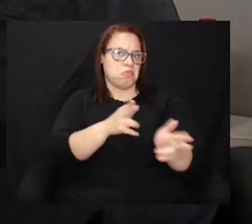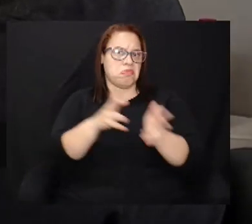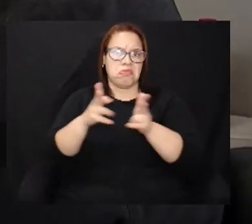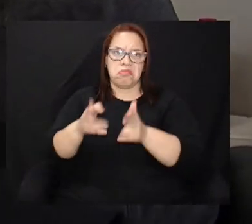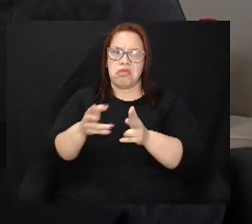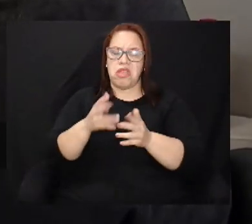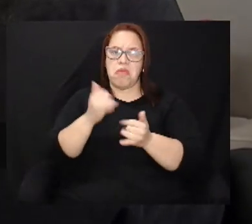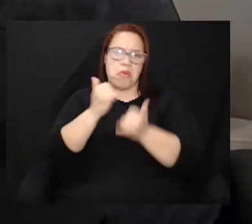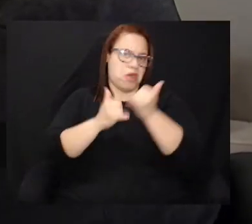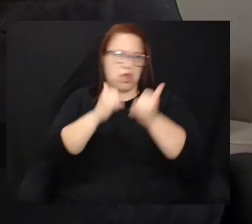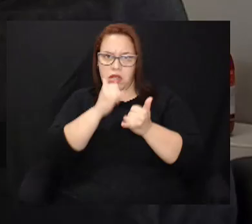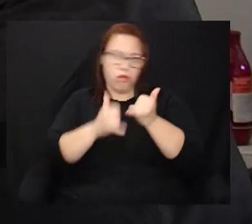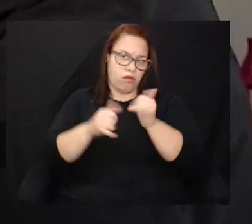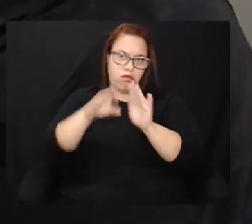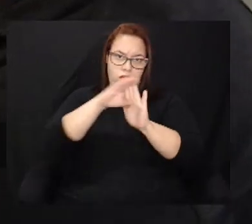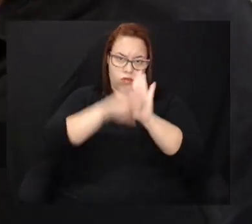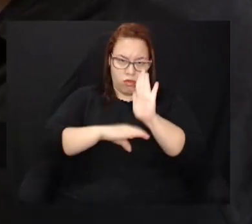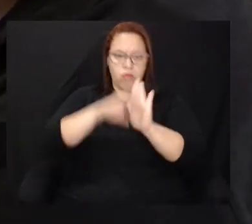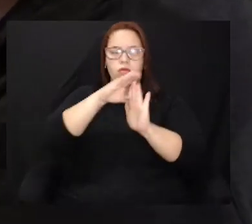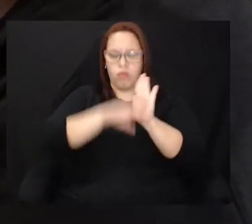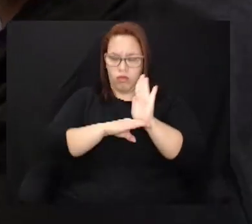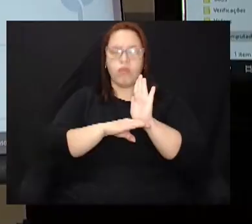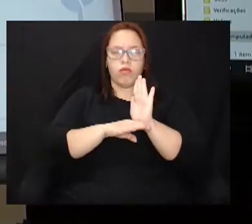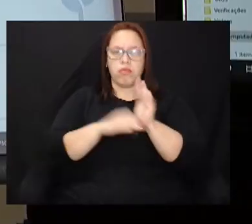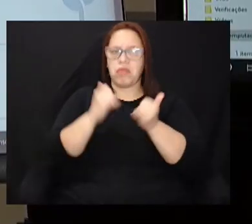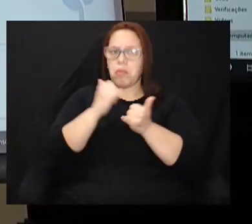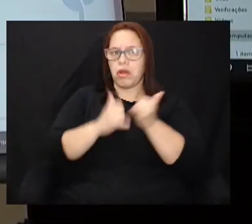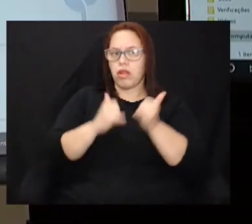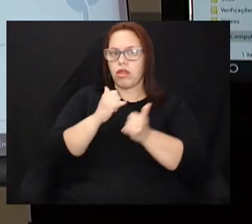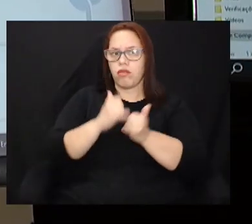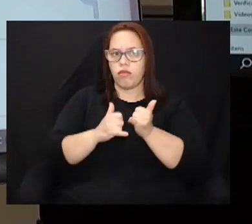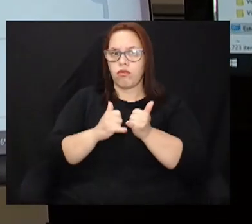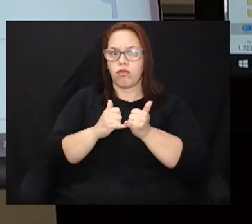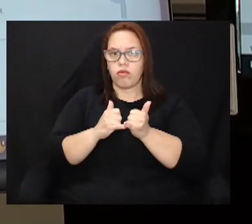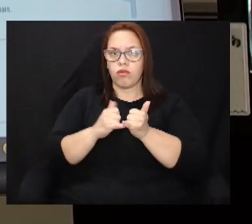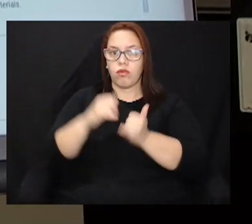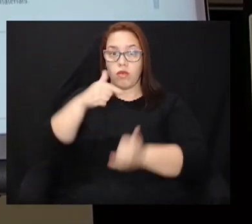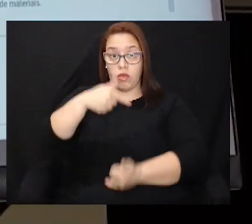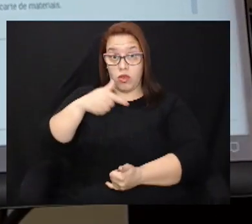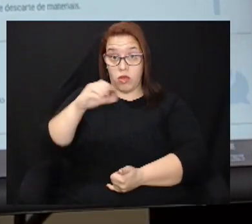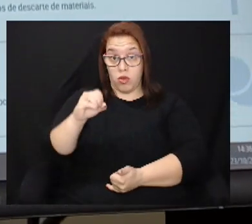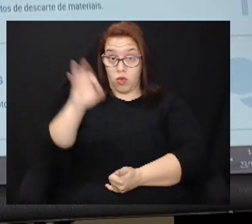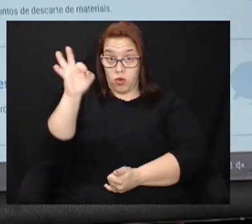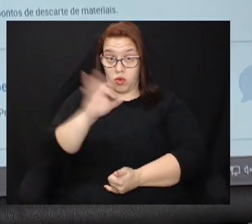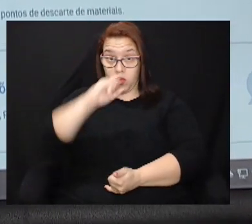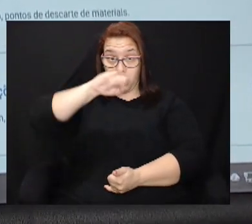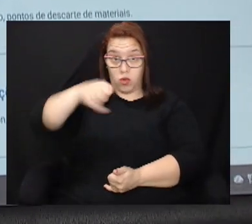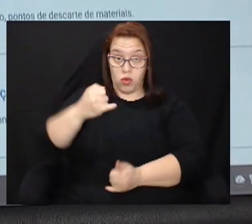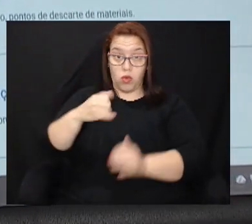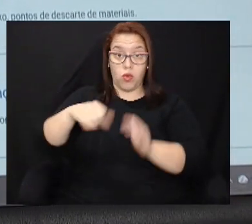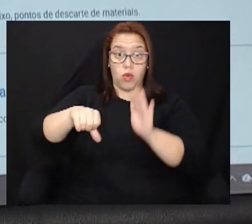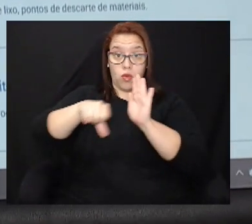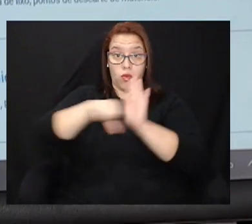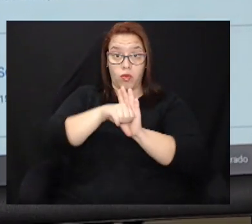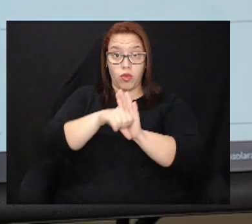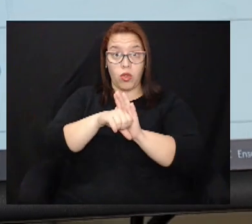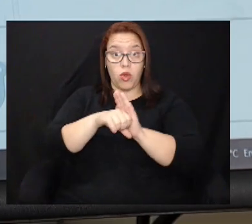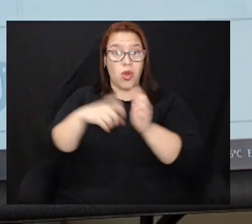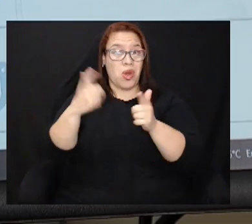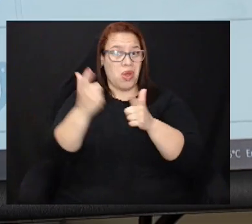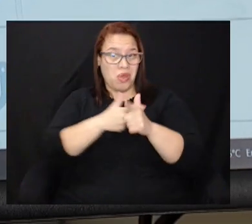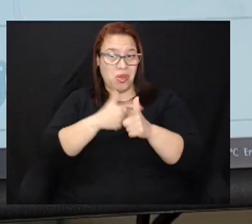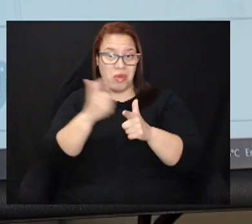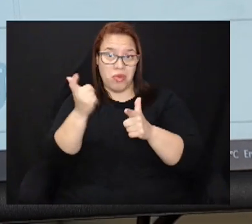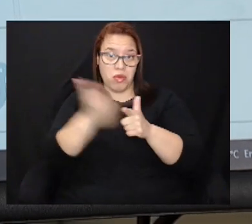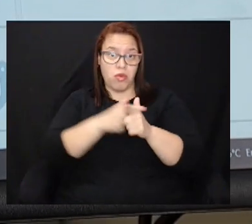Os descontos também são parecidos, são 70% de juros e multa. Todas as dívidas tributárias de IPTU,